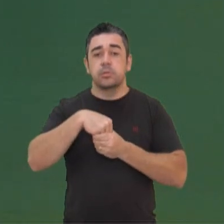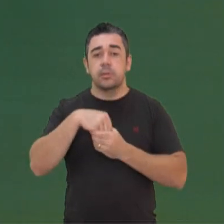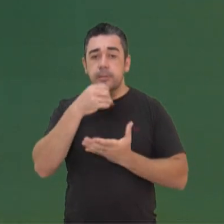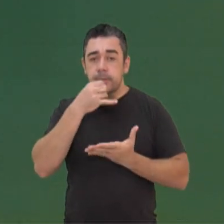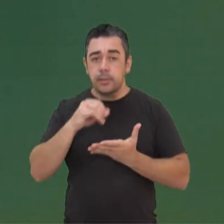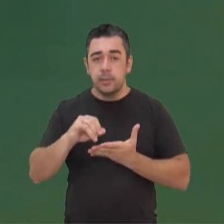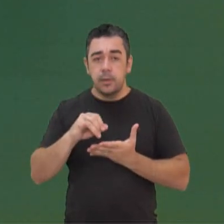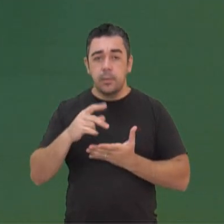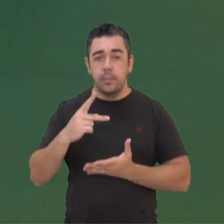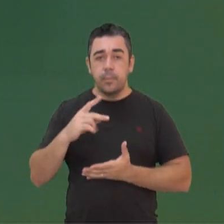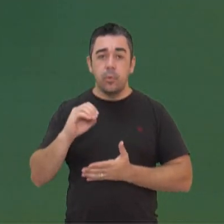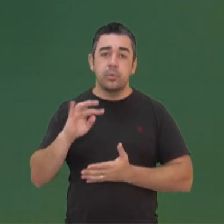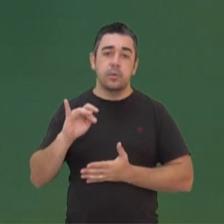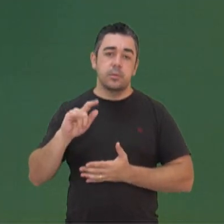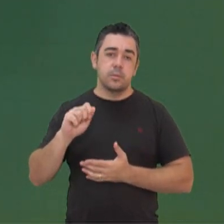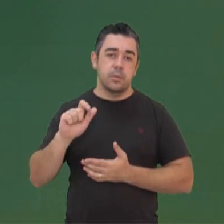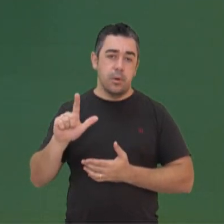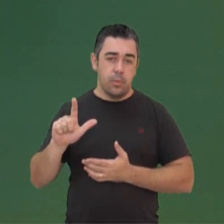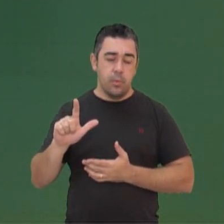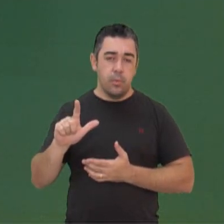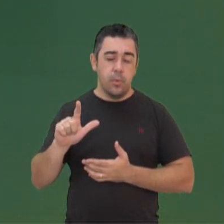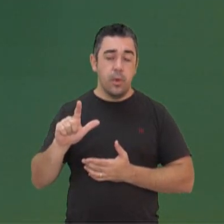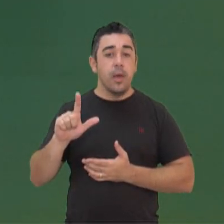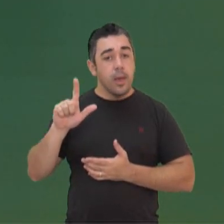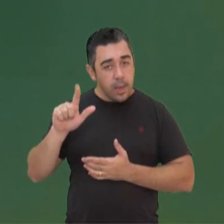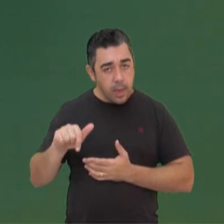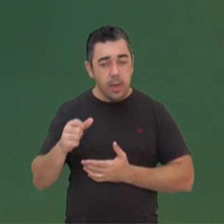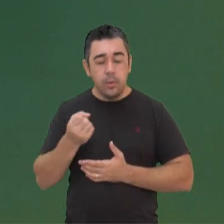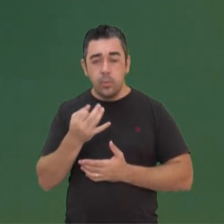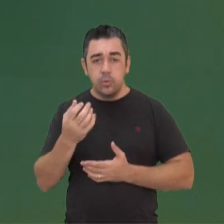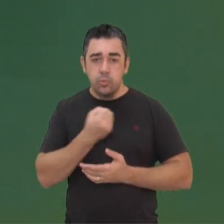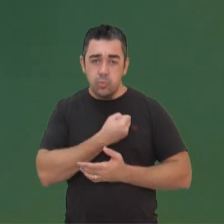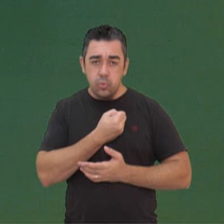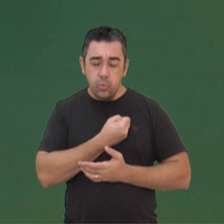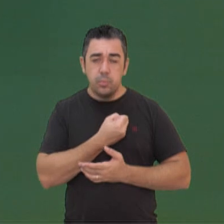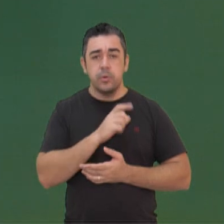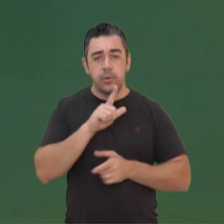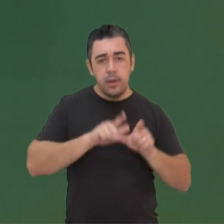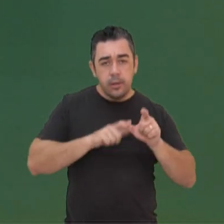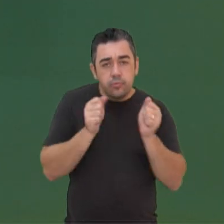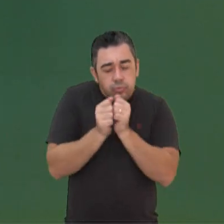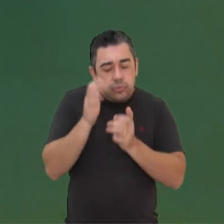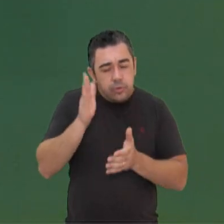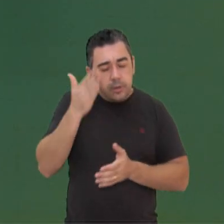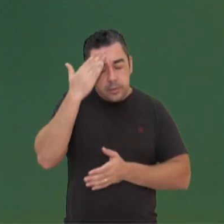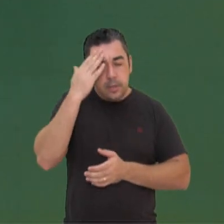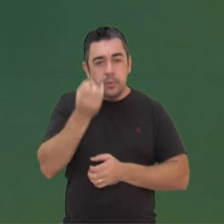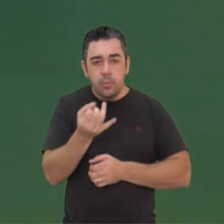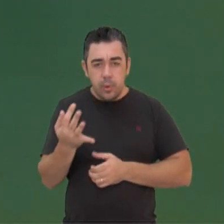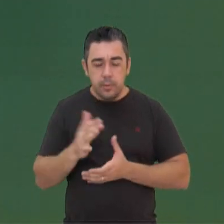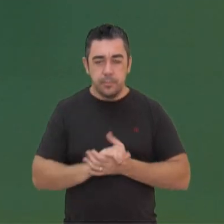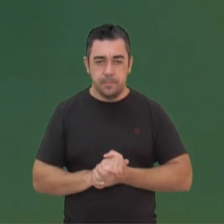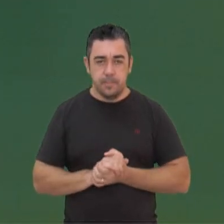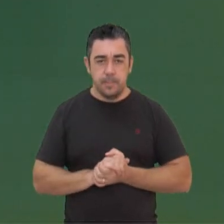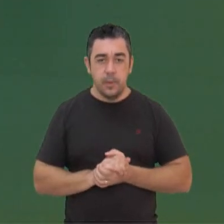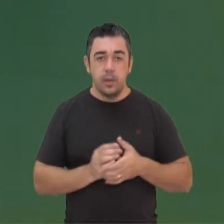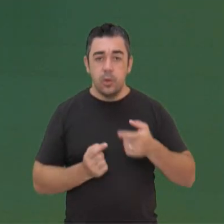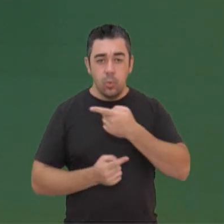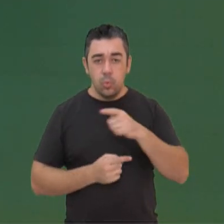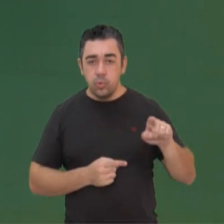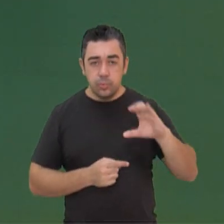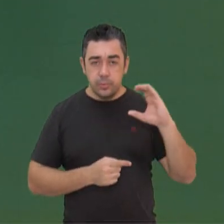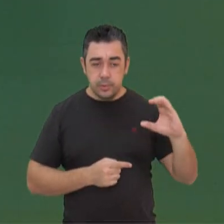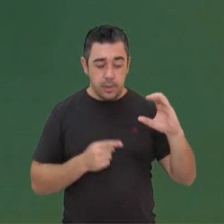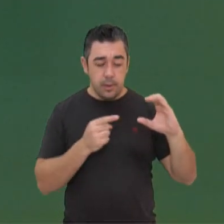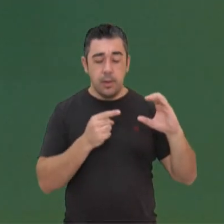uma grandeza escalar, somente um valor e uma unidade já depende desse potencial elétrico. E por último, força elétrica. A